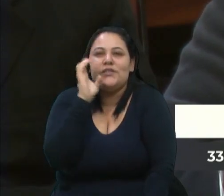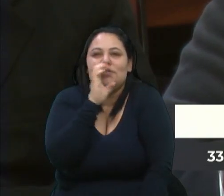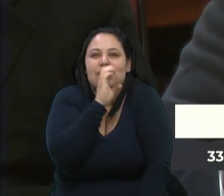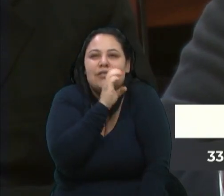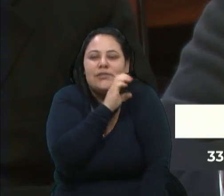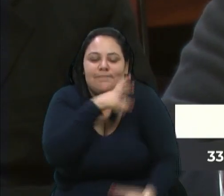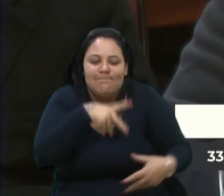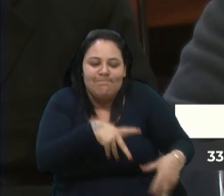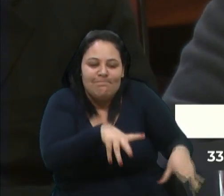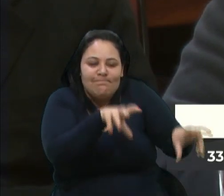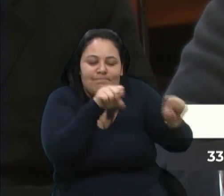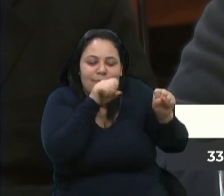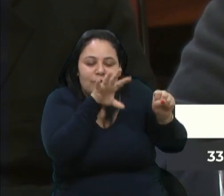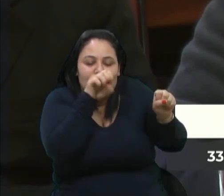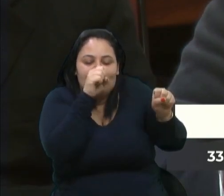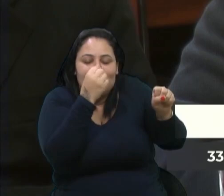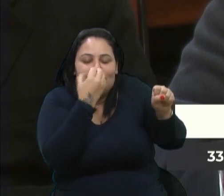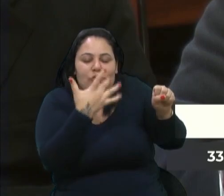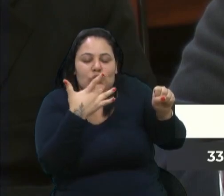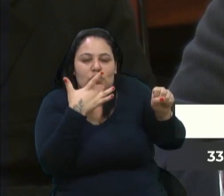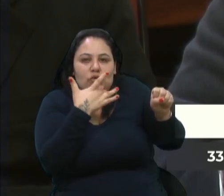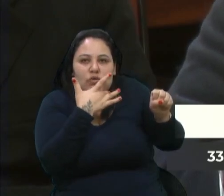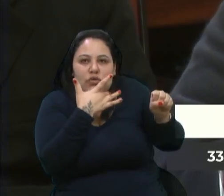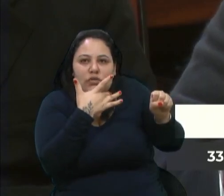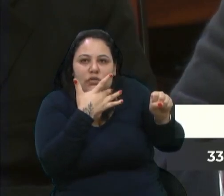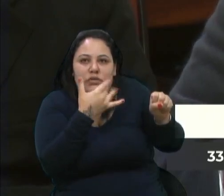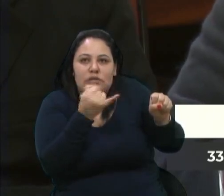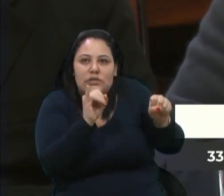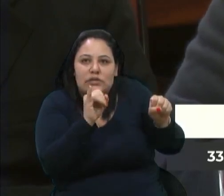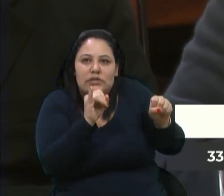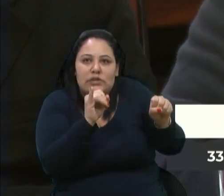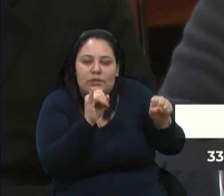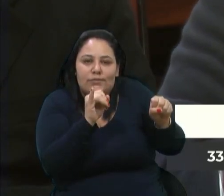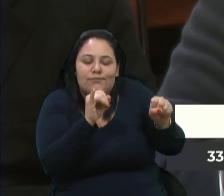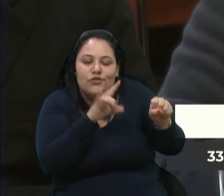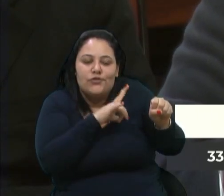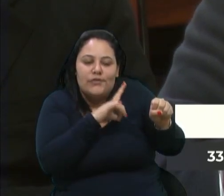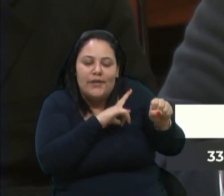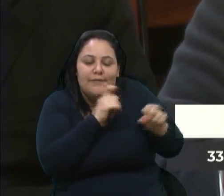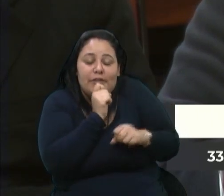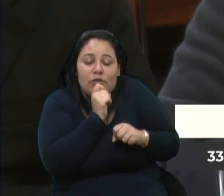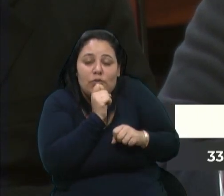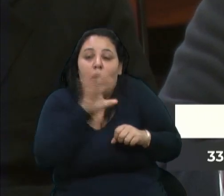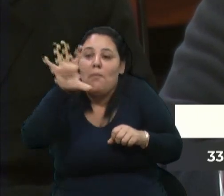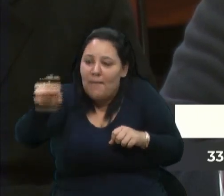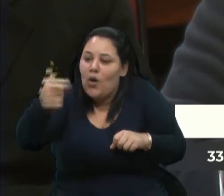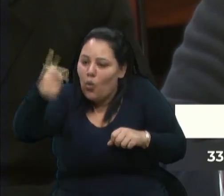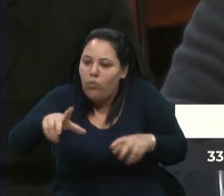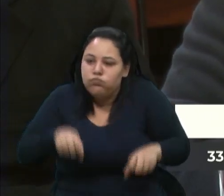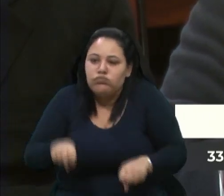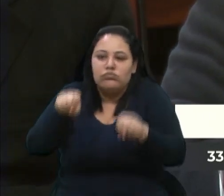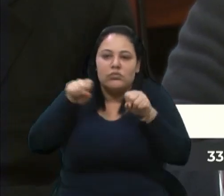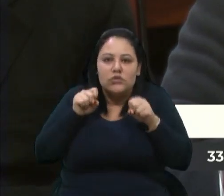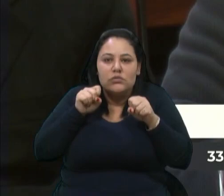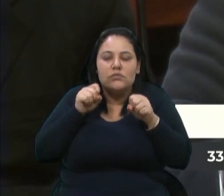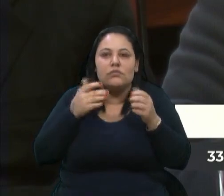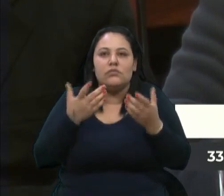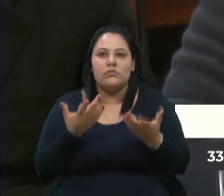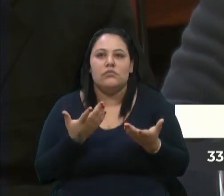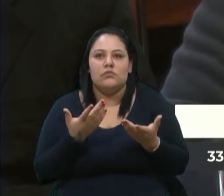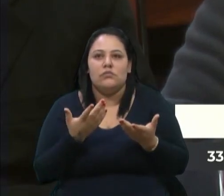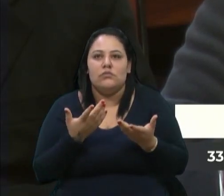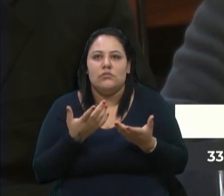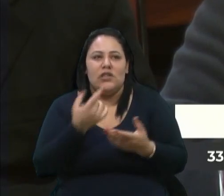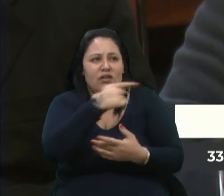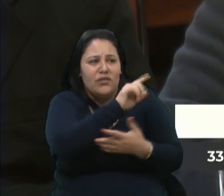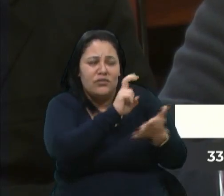lençol limpo, um cobertor. Se eu ficar com frio, eu vou botar outro cobertor. Sabe, eu saio aqui da Câmara e aqui no Banrisul,